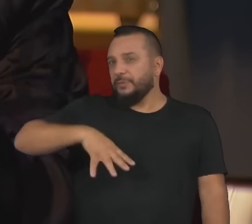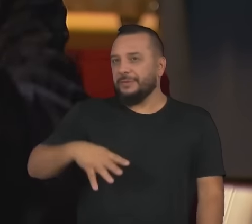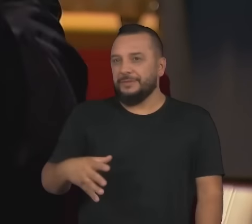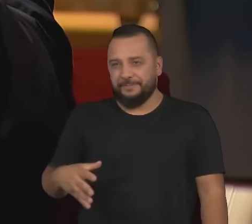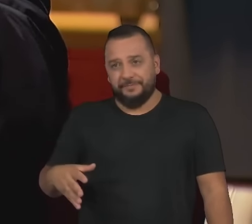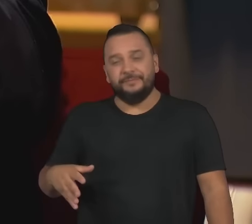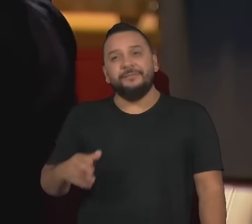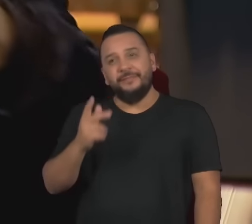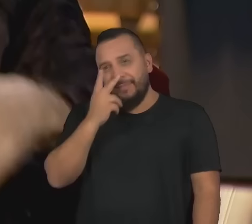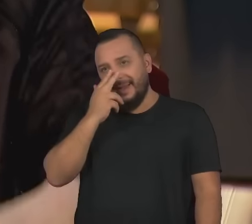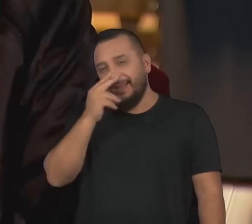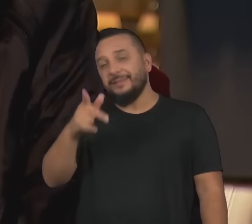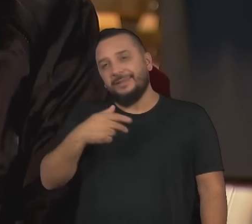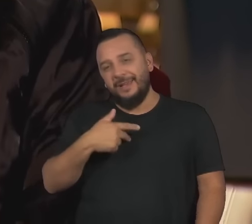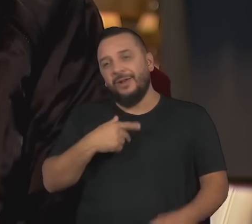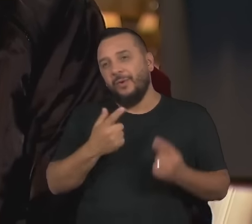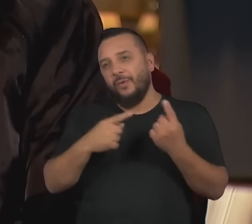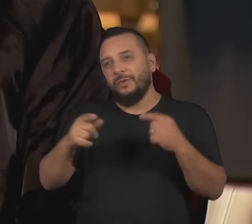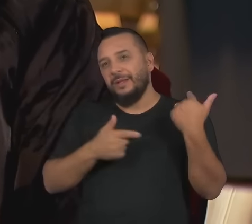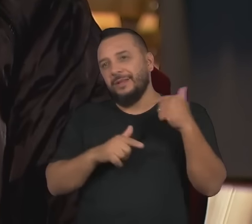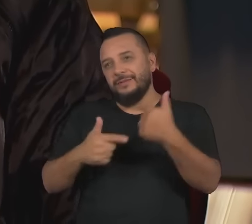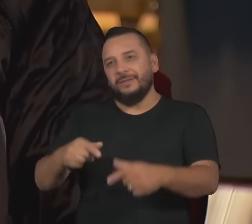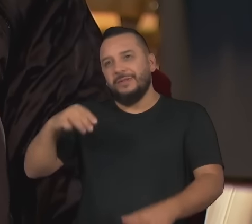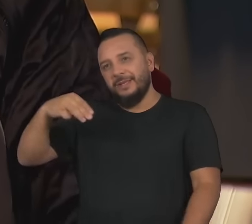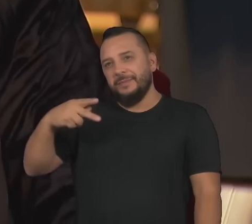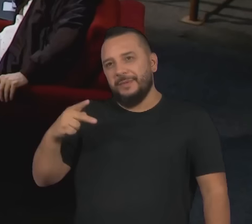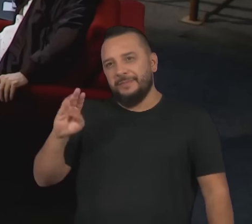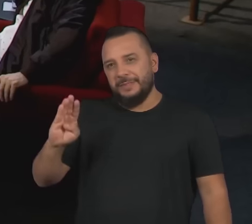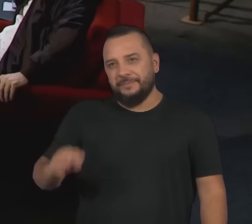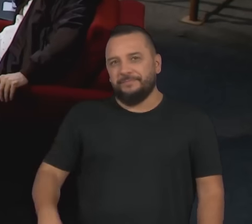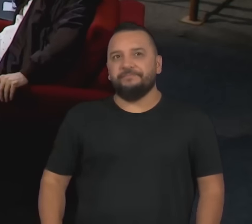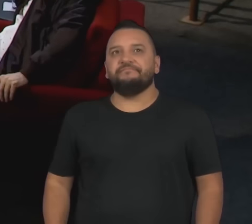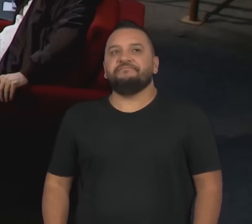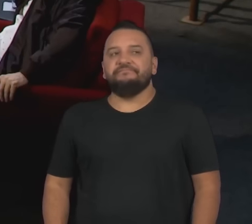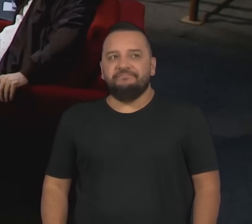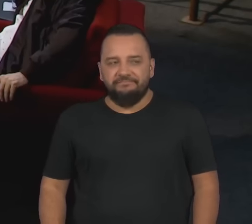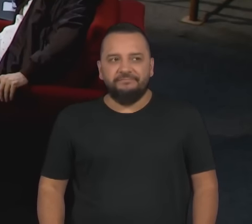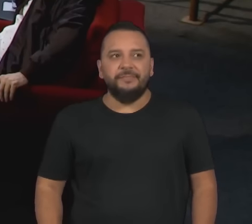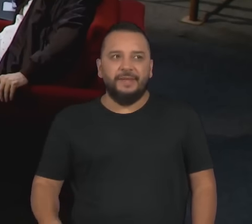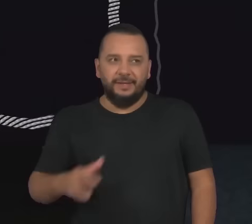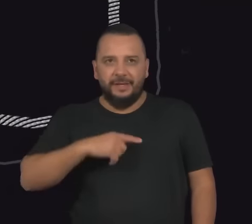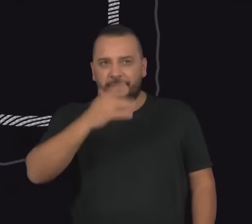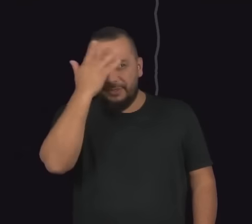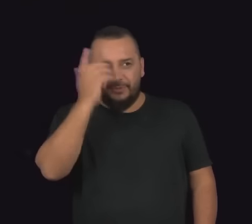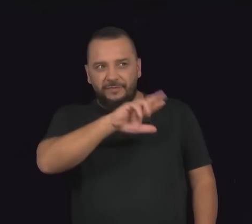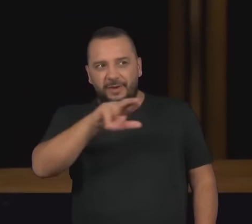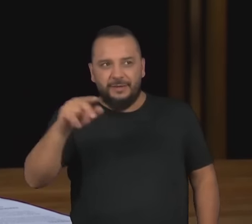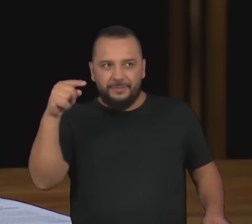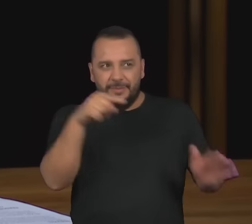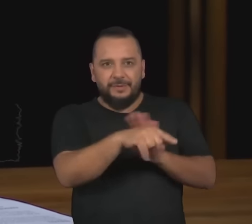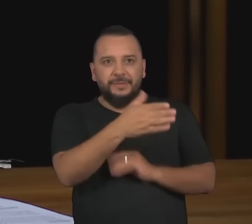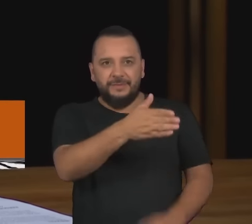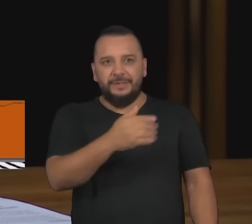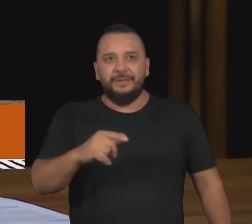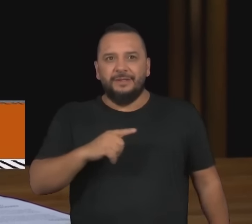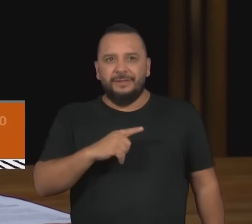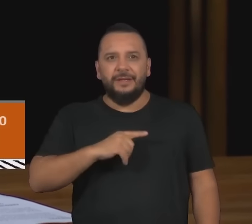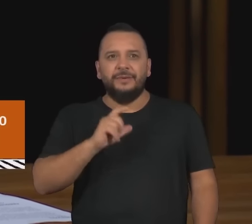contramão dessa tradição da música popular. Né? E muita gente querendo falar com você. Érico Fonseca,